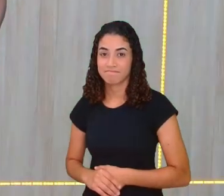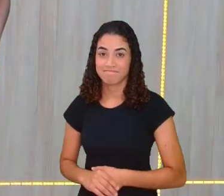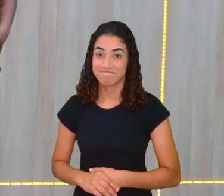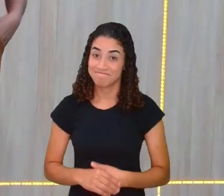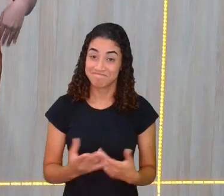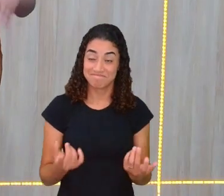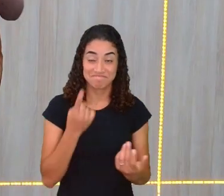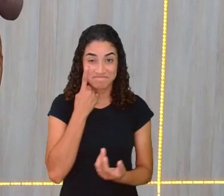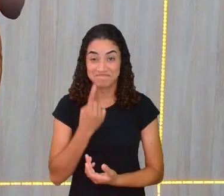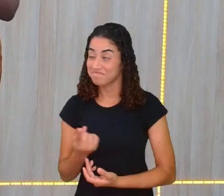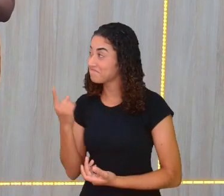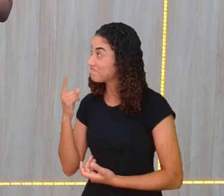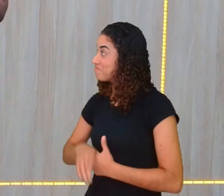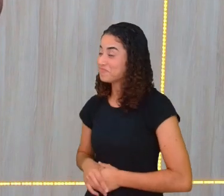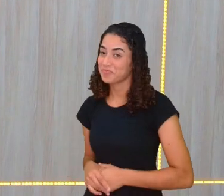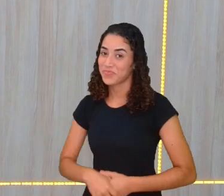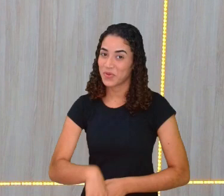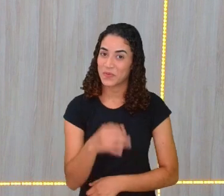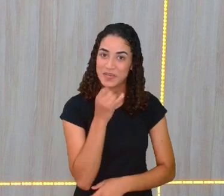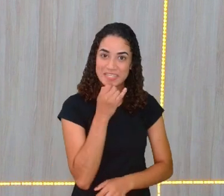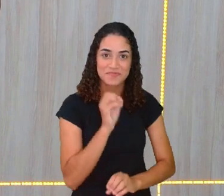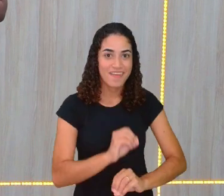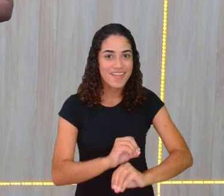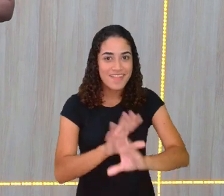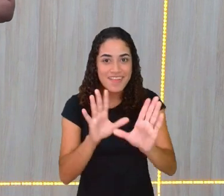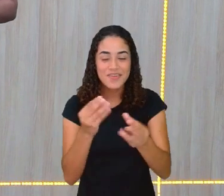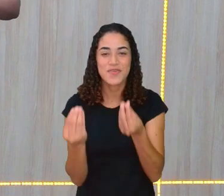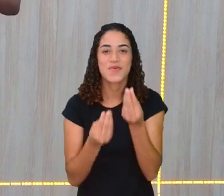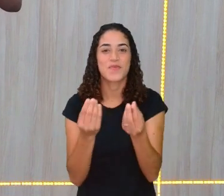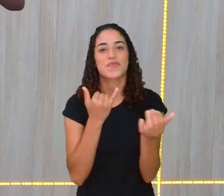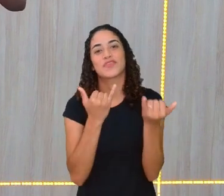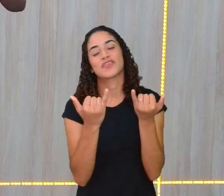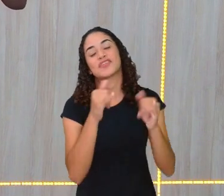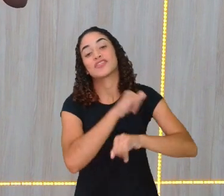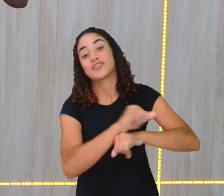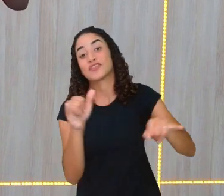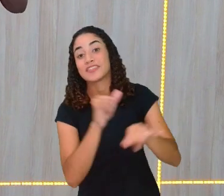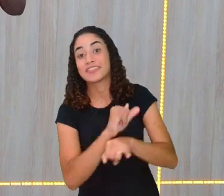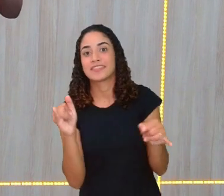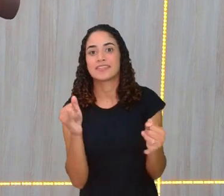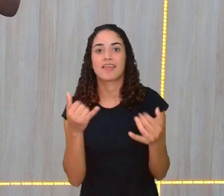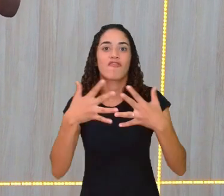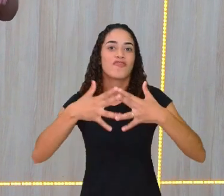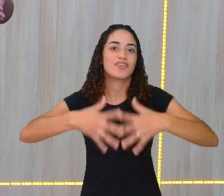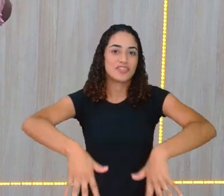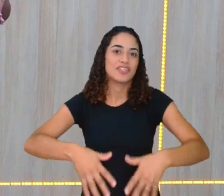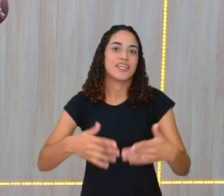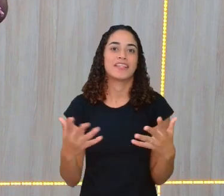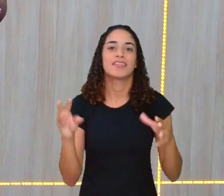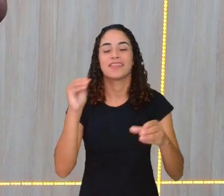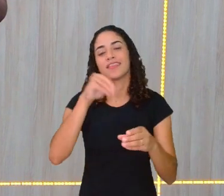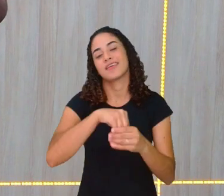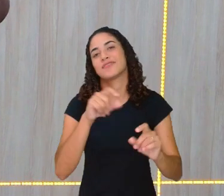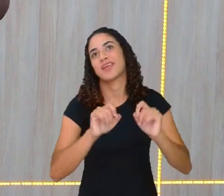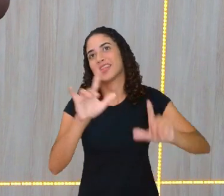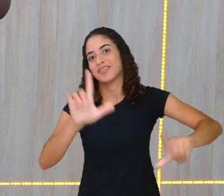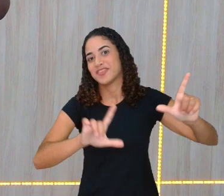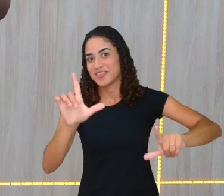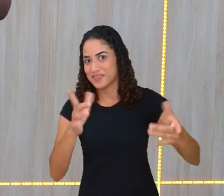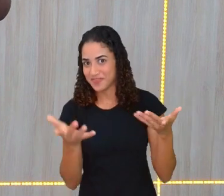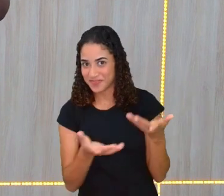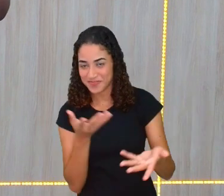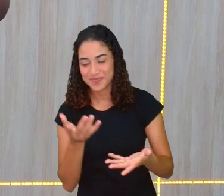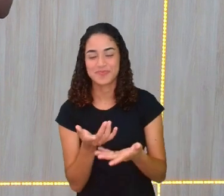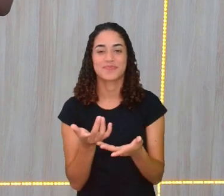Pois é, vocês viram, esse aqui é um exemplo claro de como uma notícia funciona em um telejornal, né? Por exemplo, quando